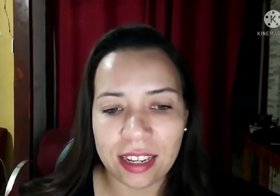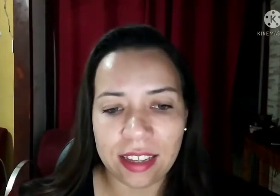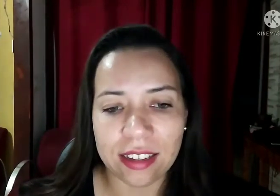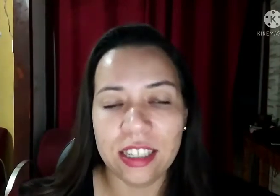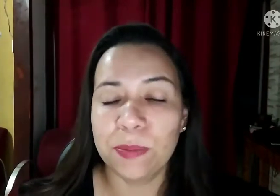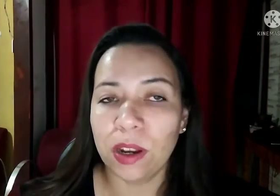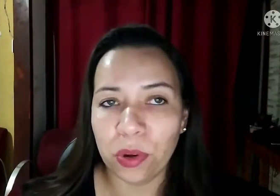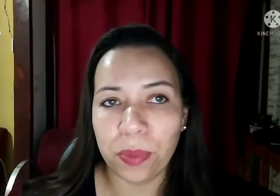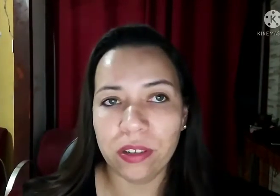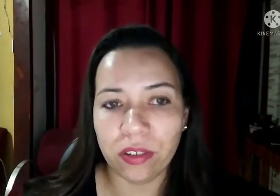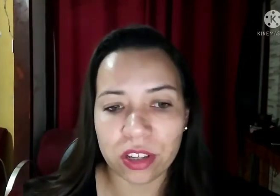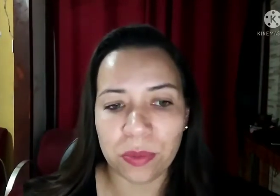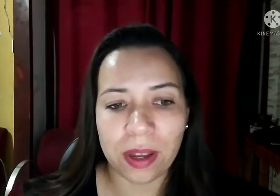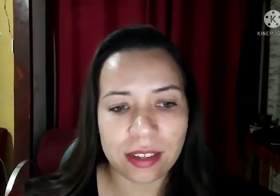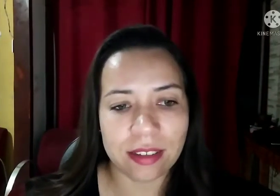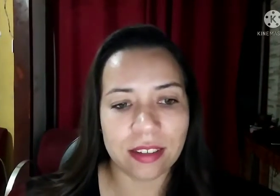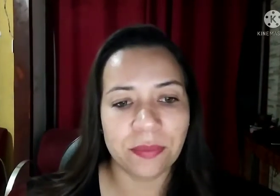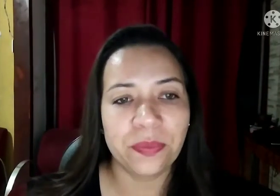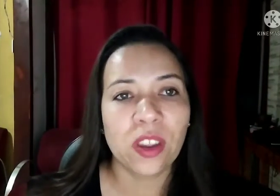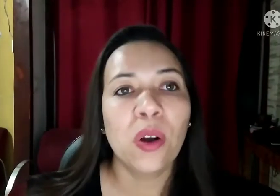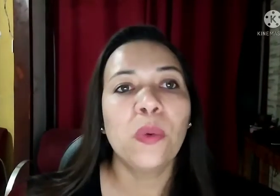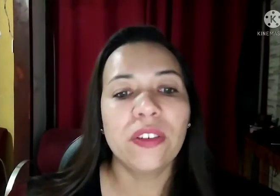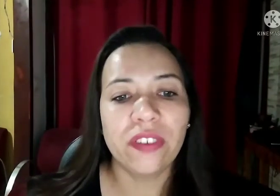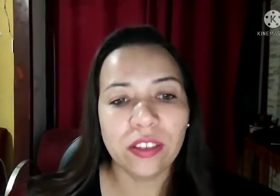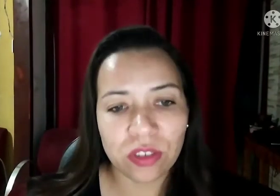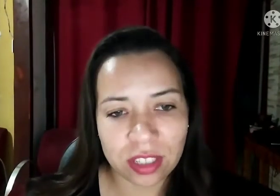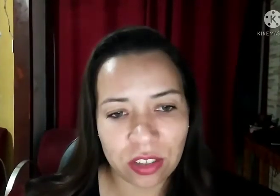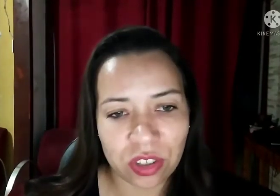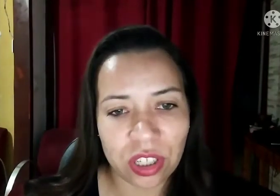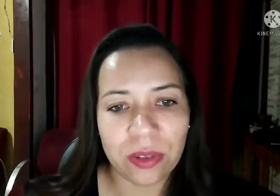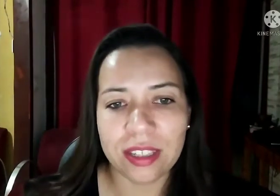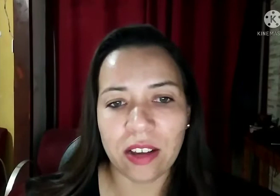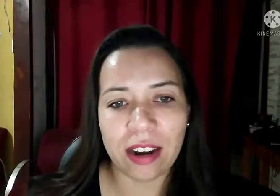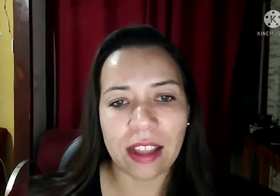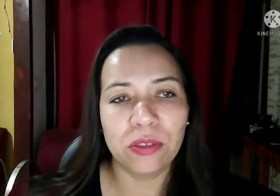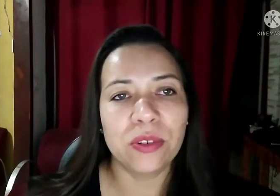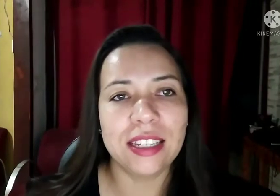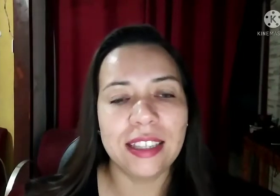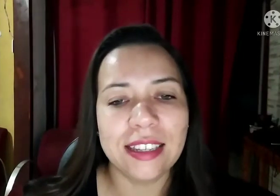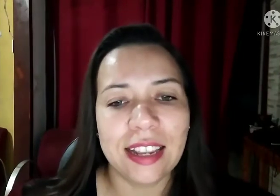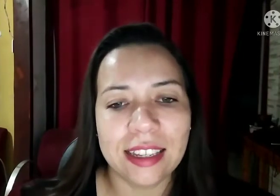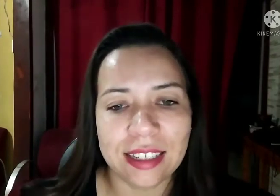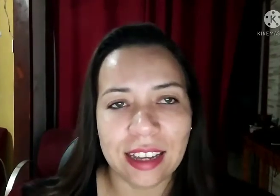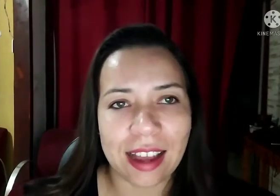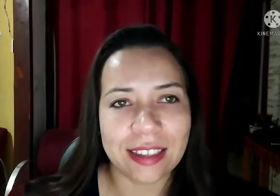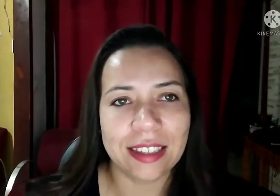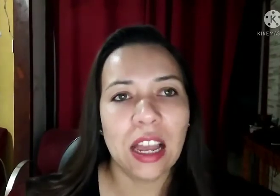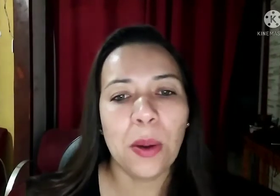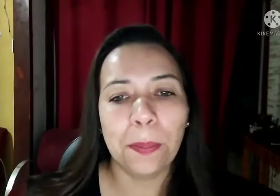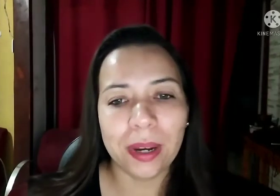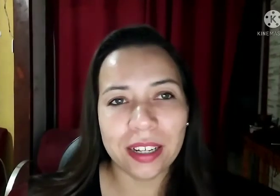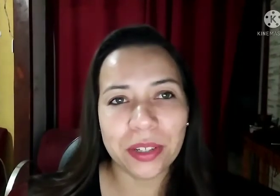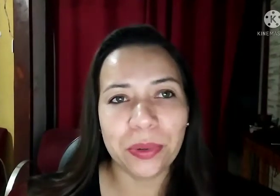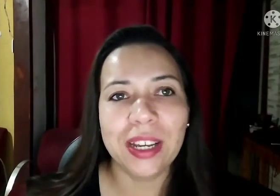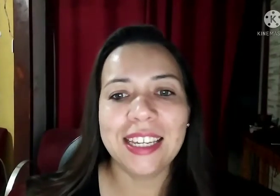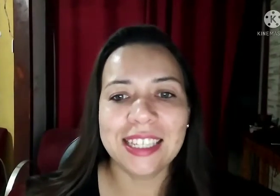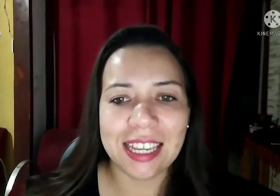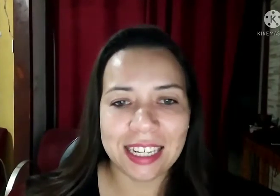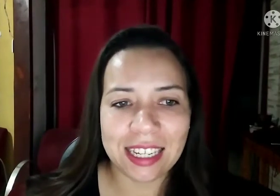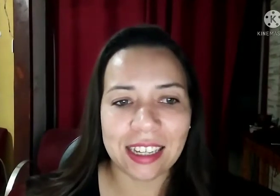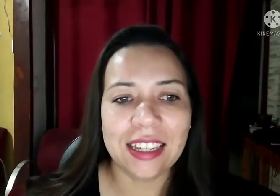verdadeira histeria se espalhou pelo nosso país. O efeito de sentido instaurado nos itens lexicais